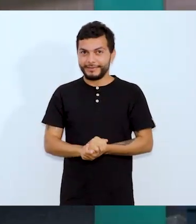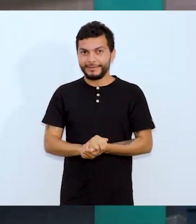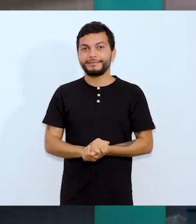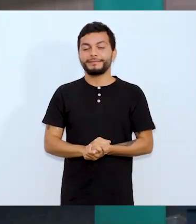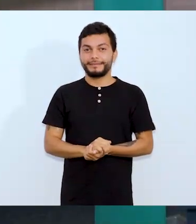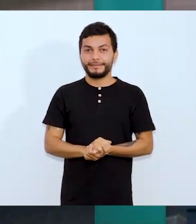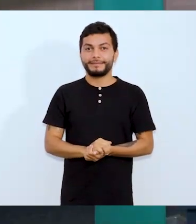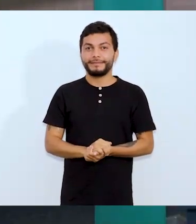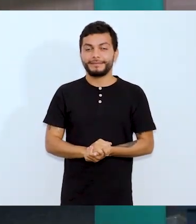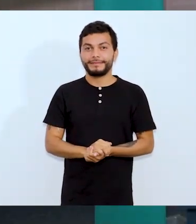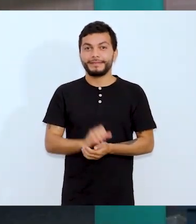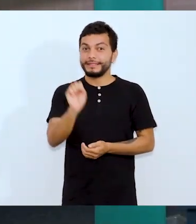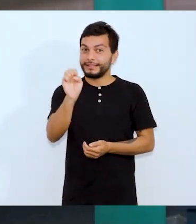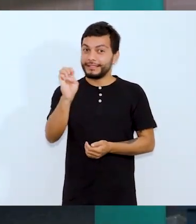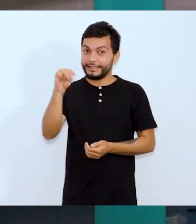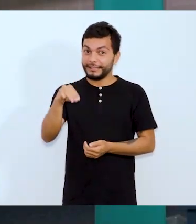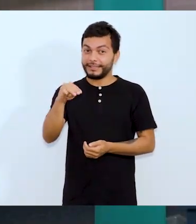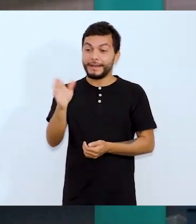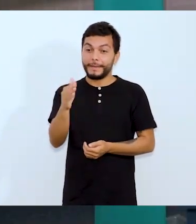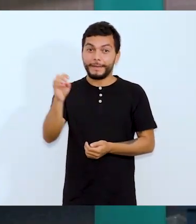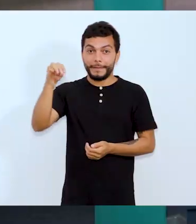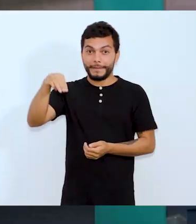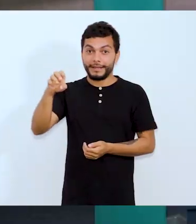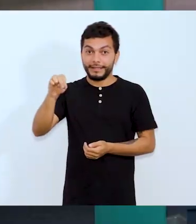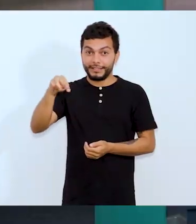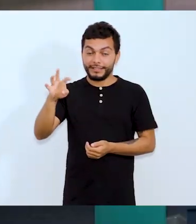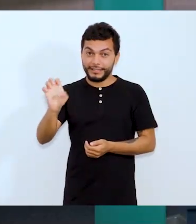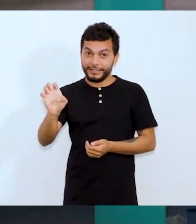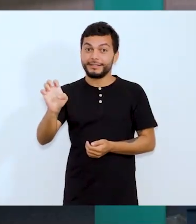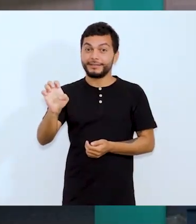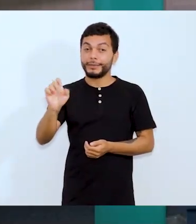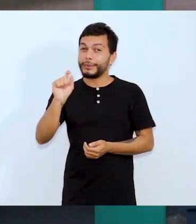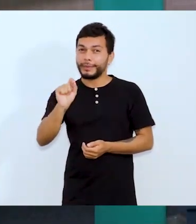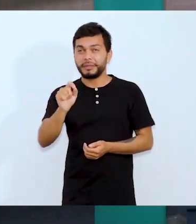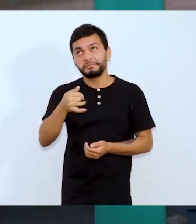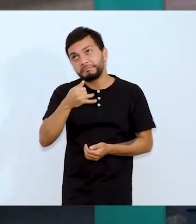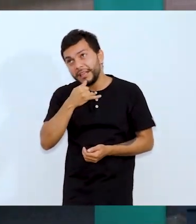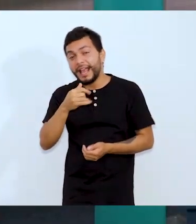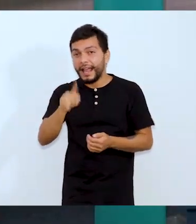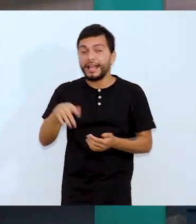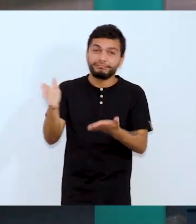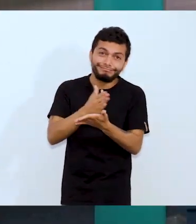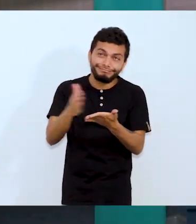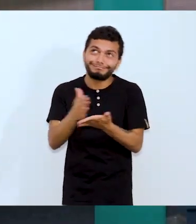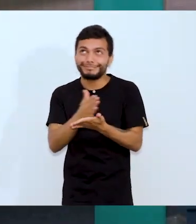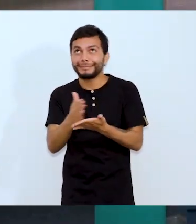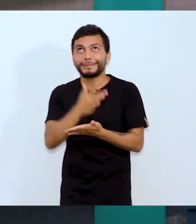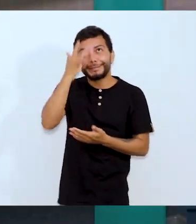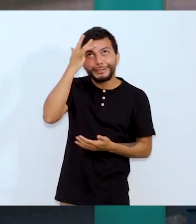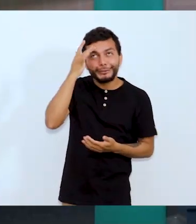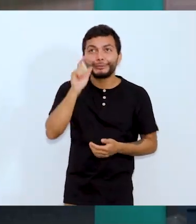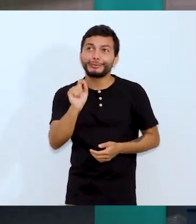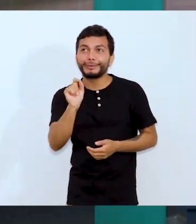duas palavras, sem e mentes, que infelizmente são algumas pessoas